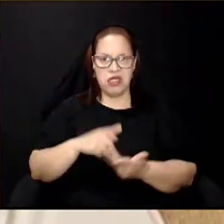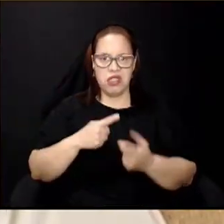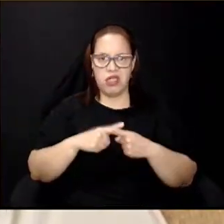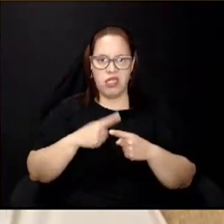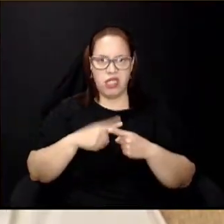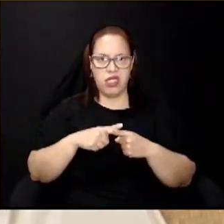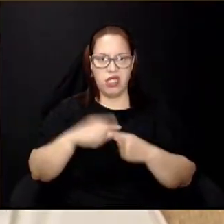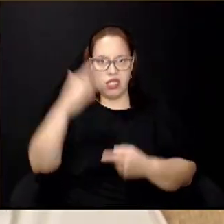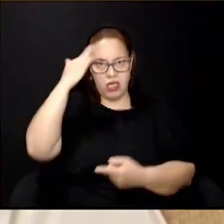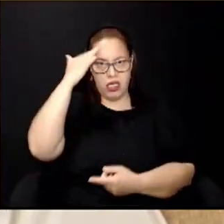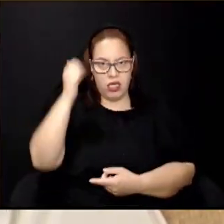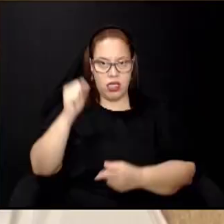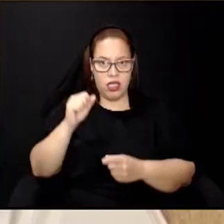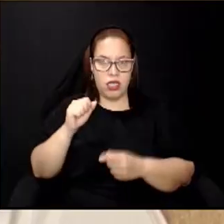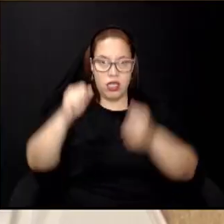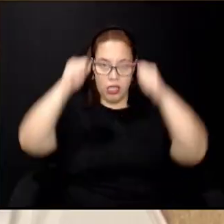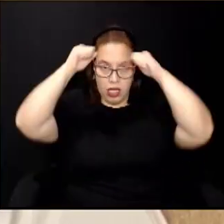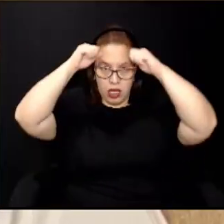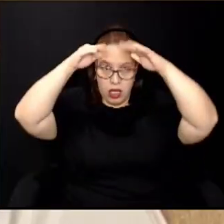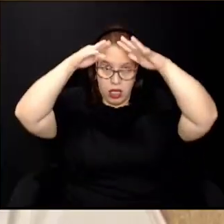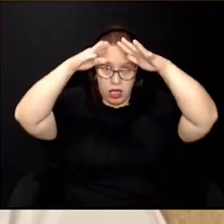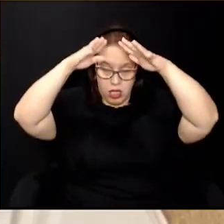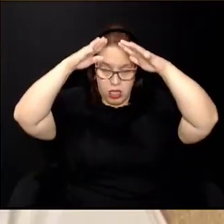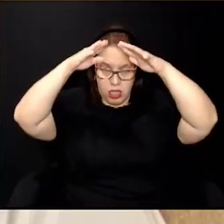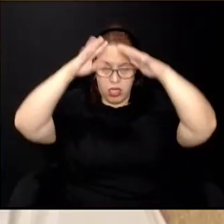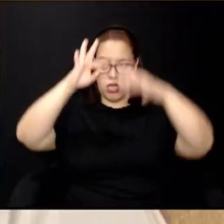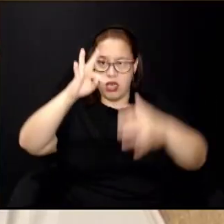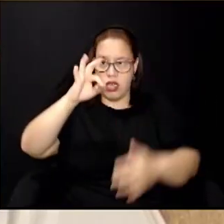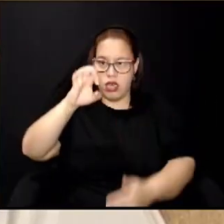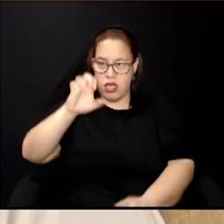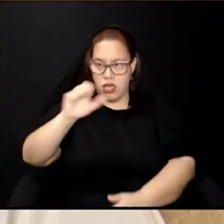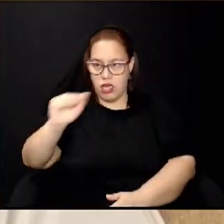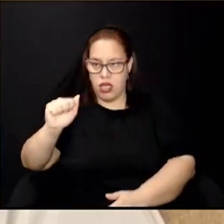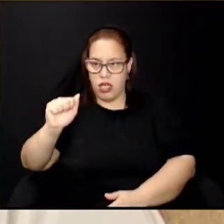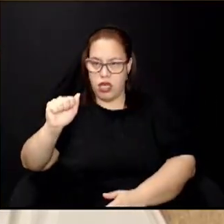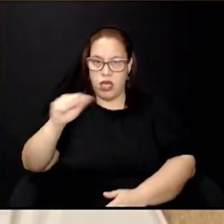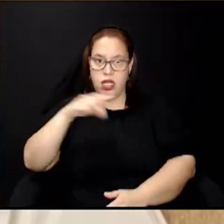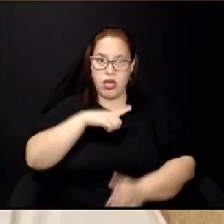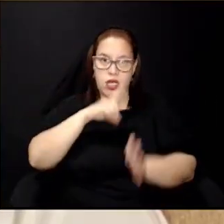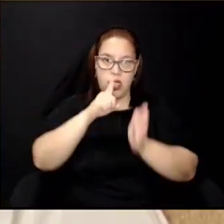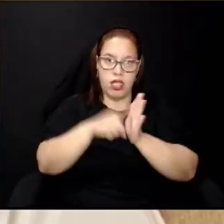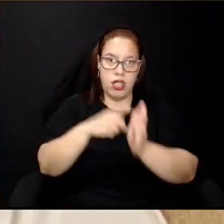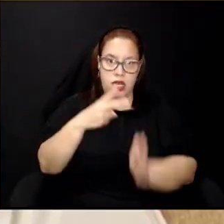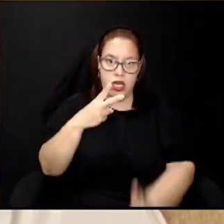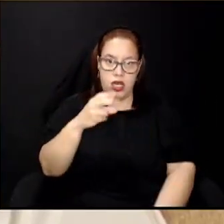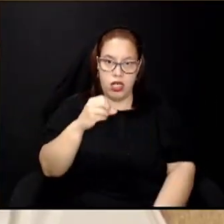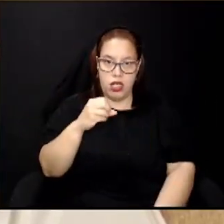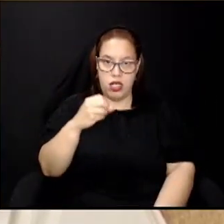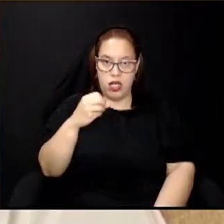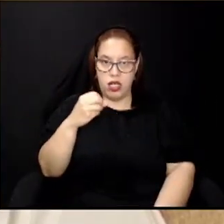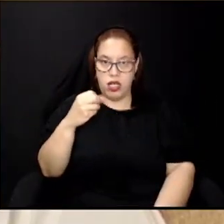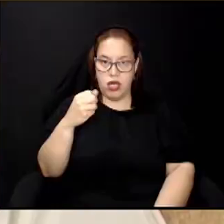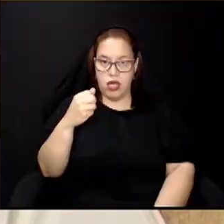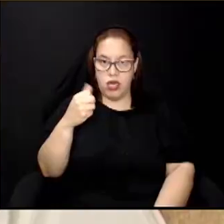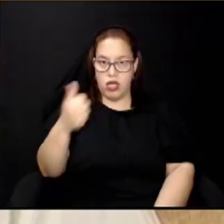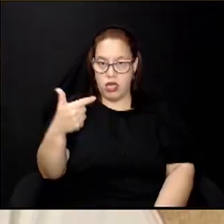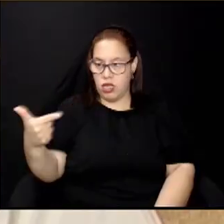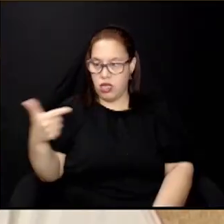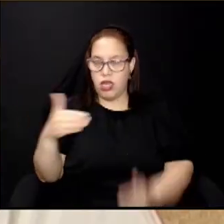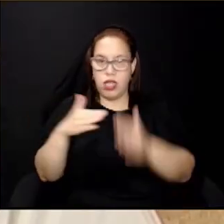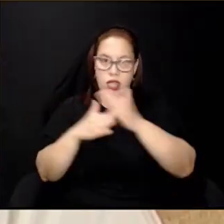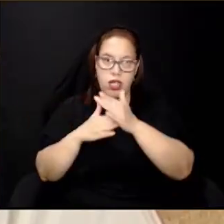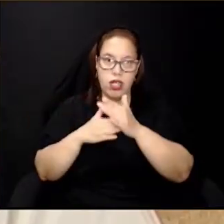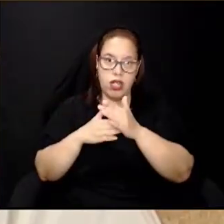o autismo, pra você ter uma ideia, ele teve o diagnóstico em 2012. Até 2012, eu tive